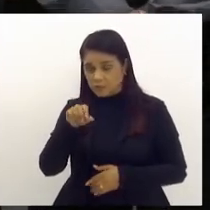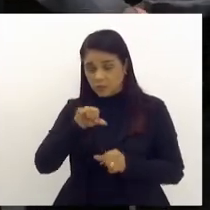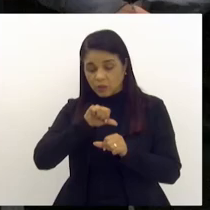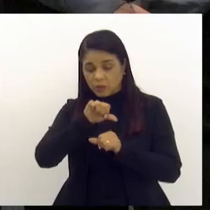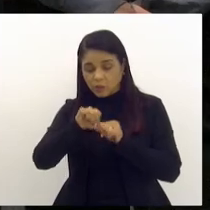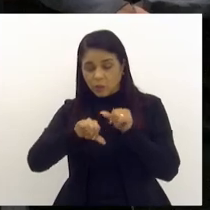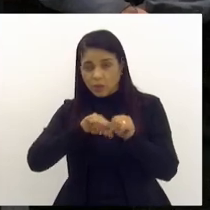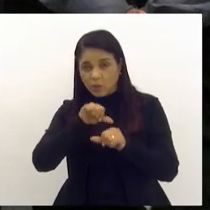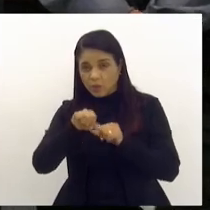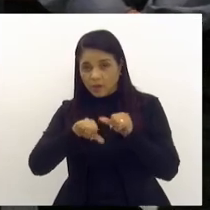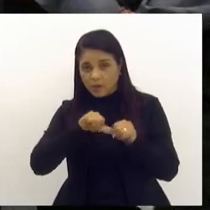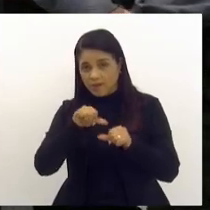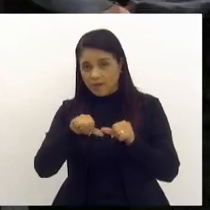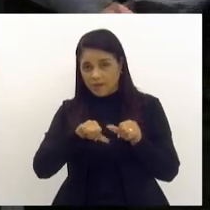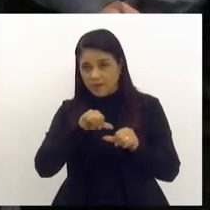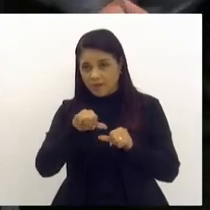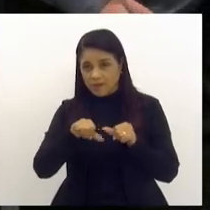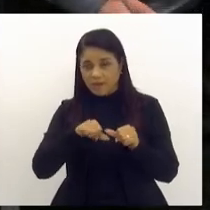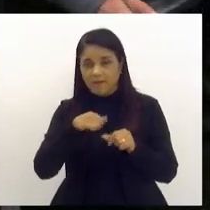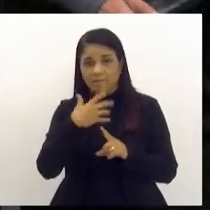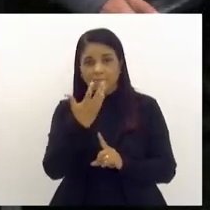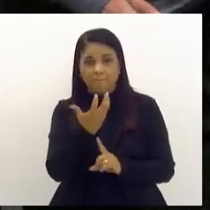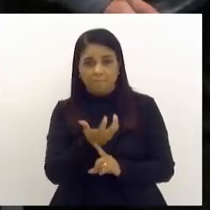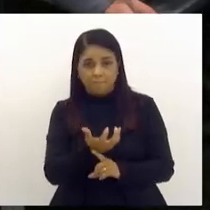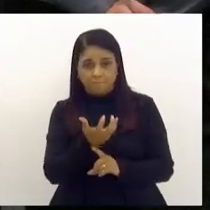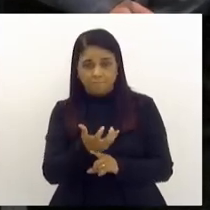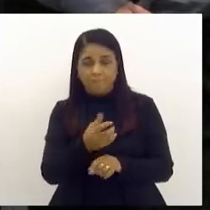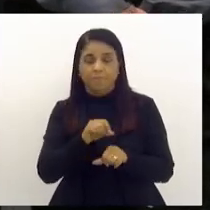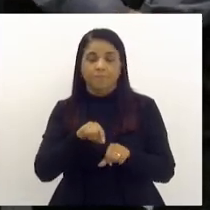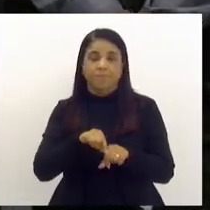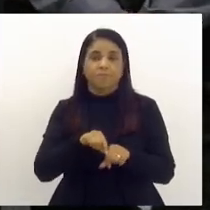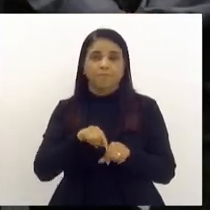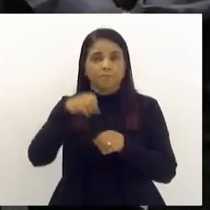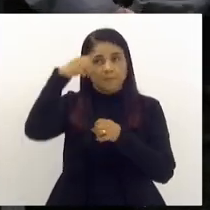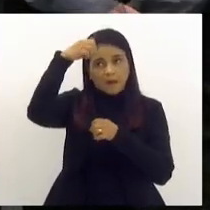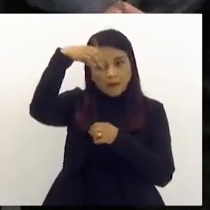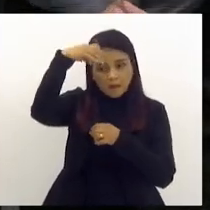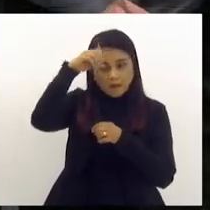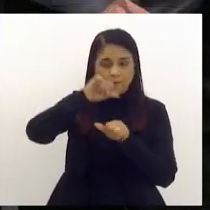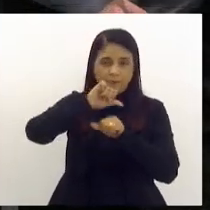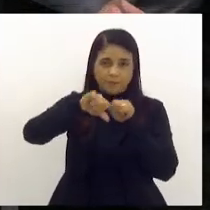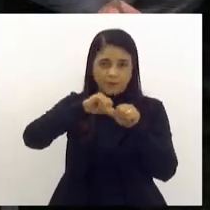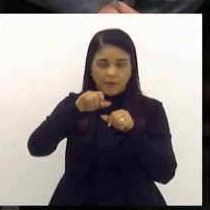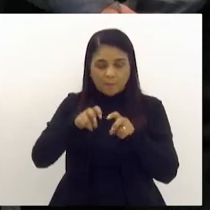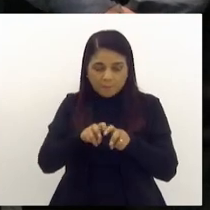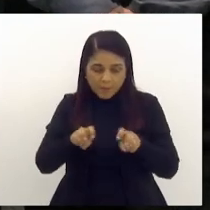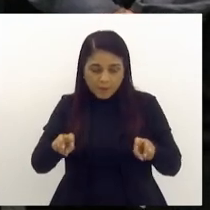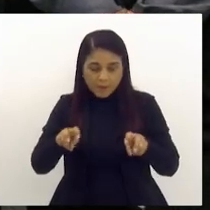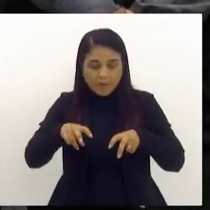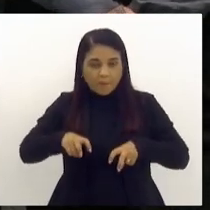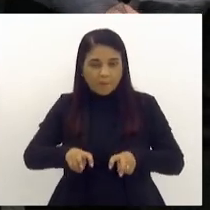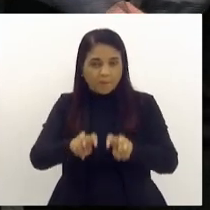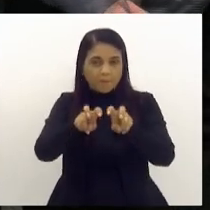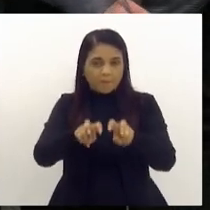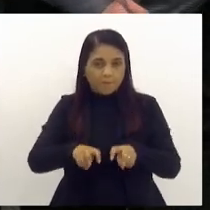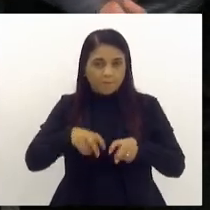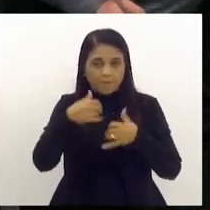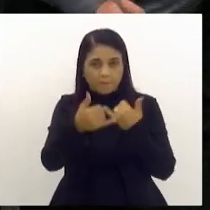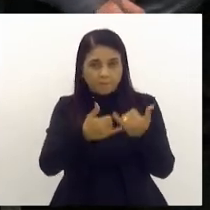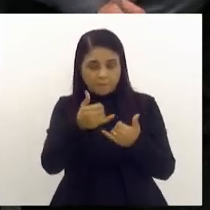lâmpadas, é fazer pracinha, colocar banquinho na praça, brinquedo, pavimentar